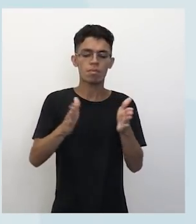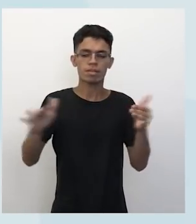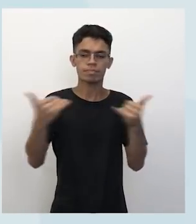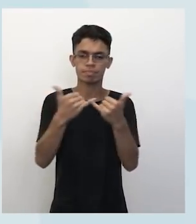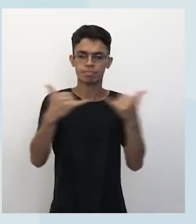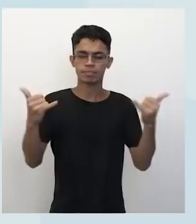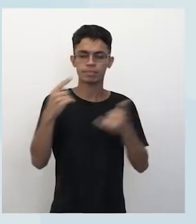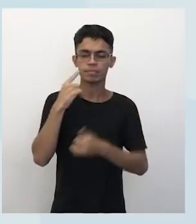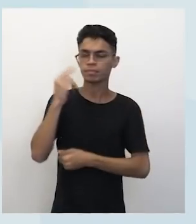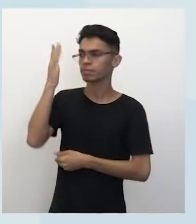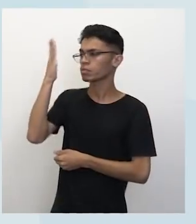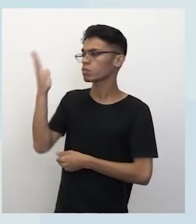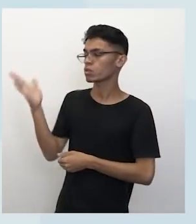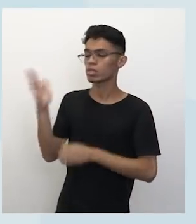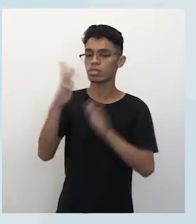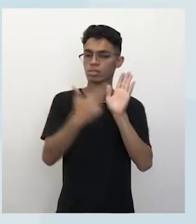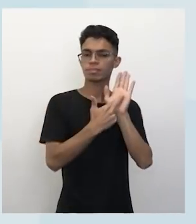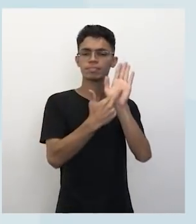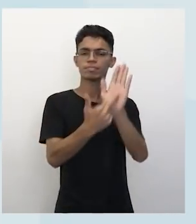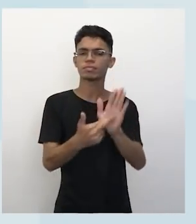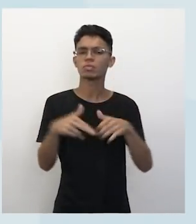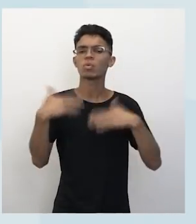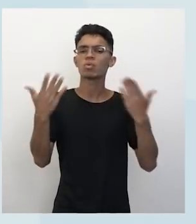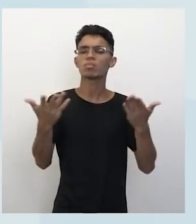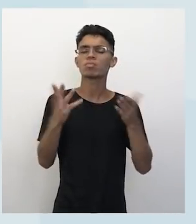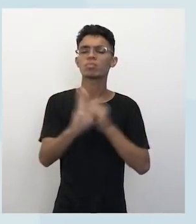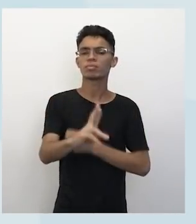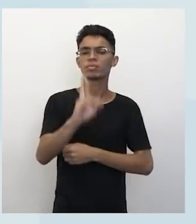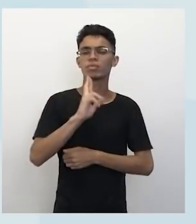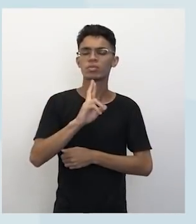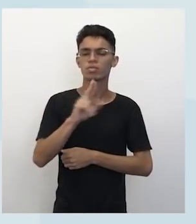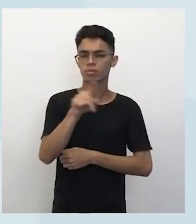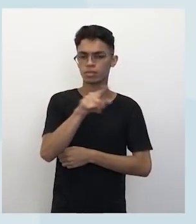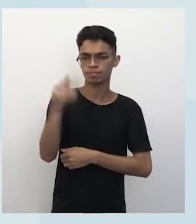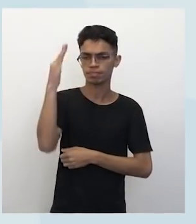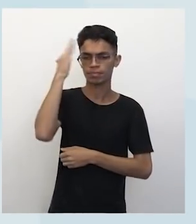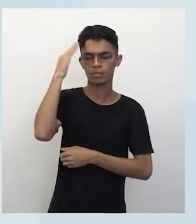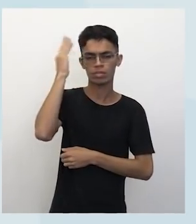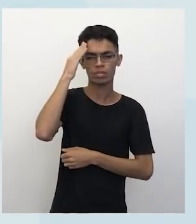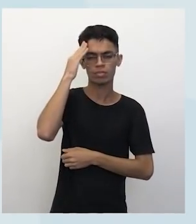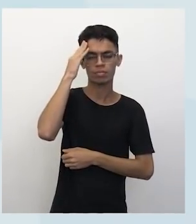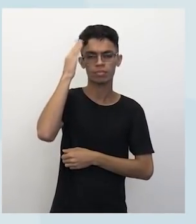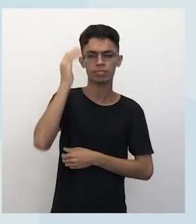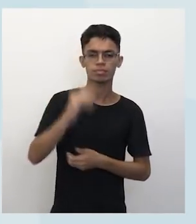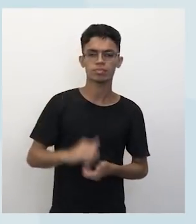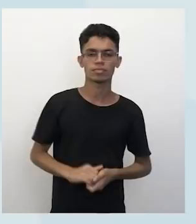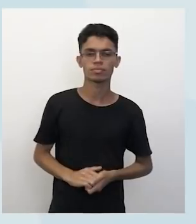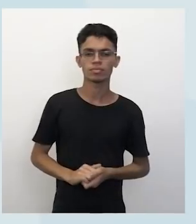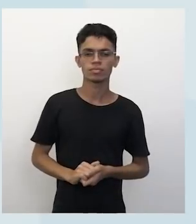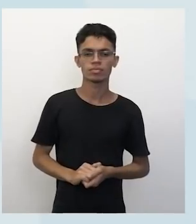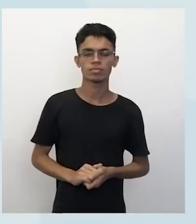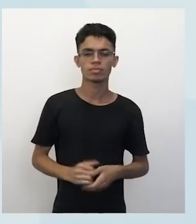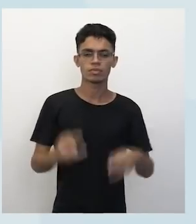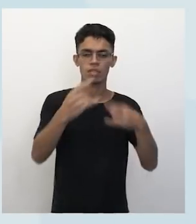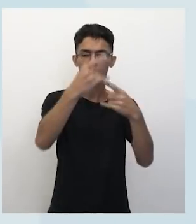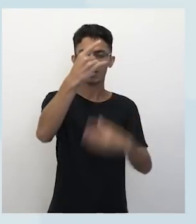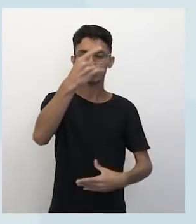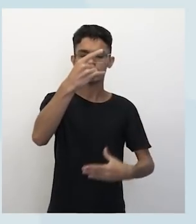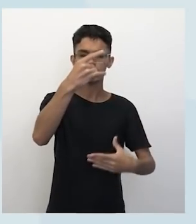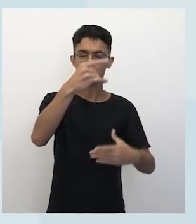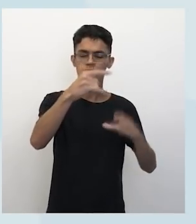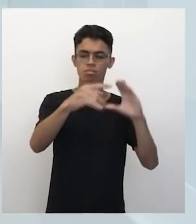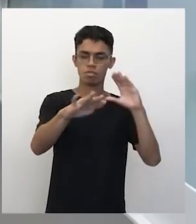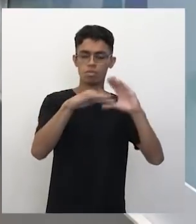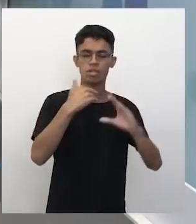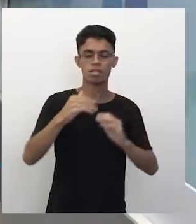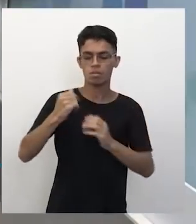vídeo está representando? Vamos ver se eles sabem responder. Estão colocando natureza agora.